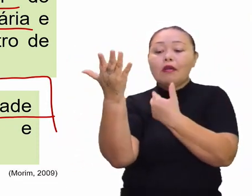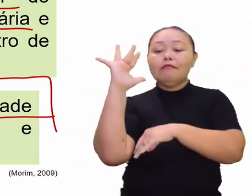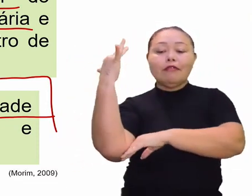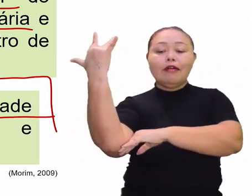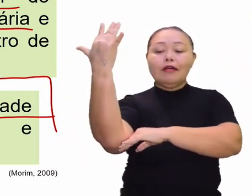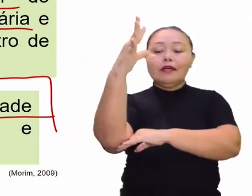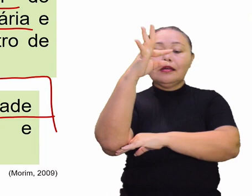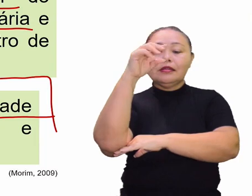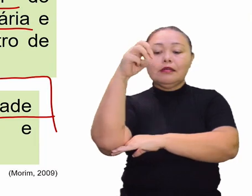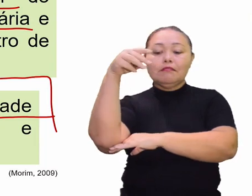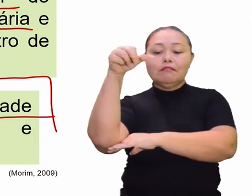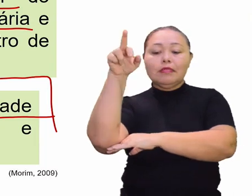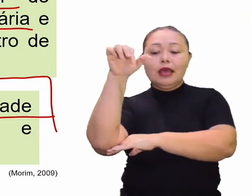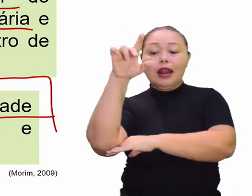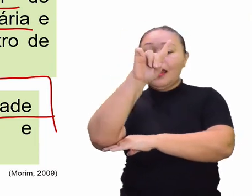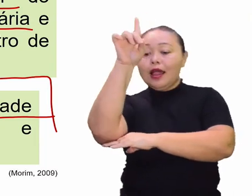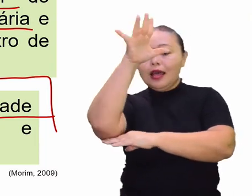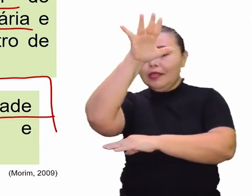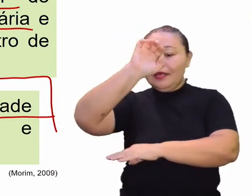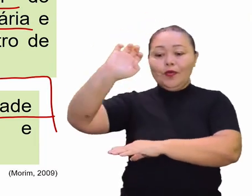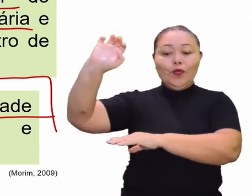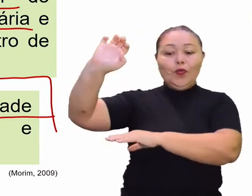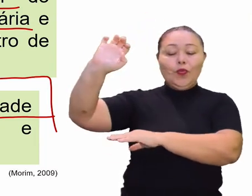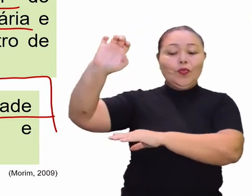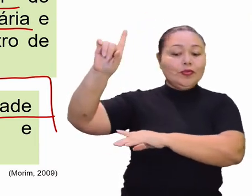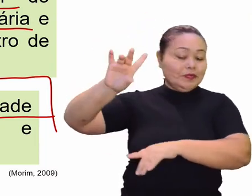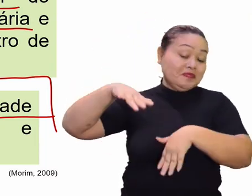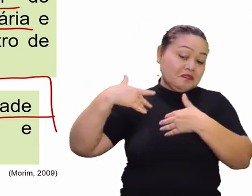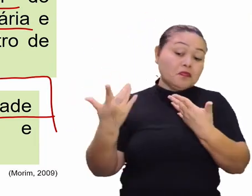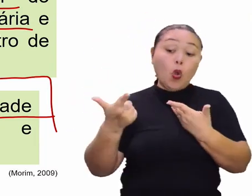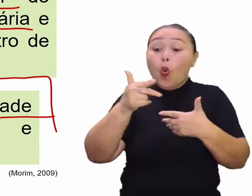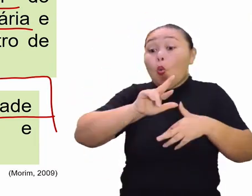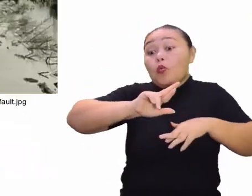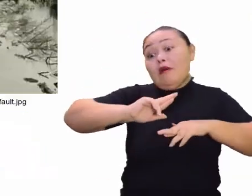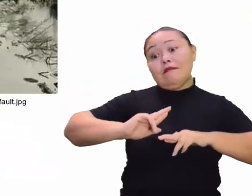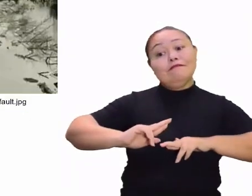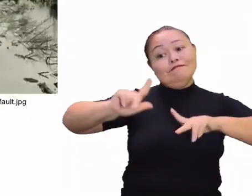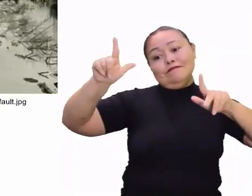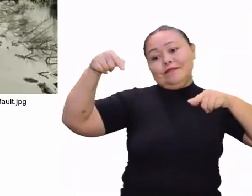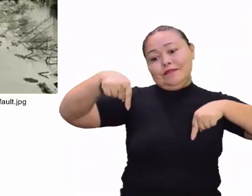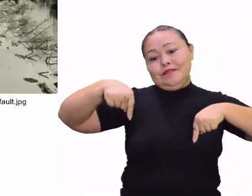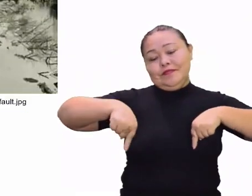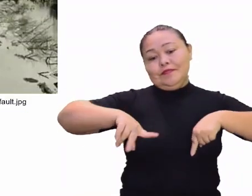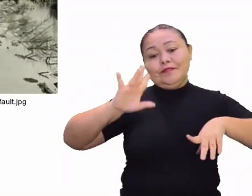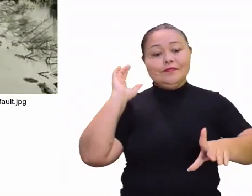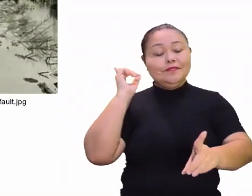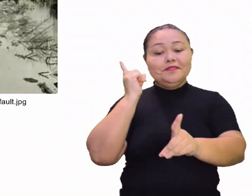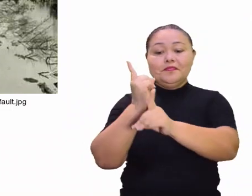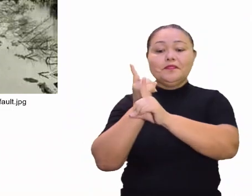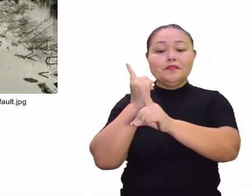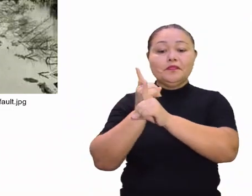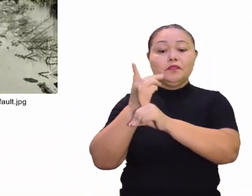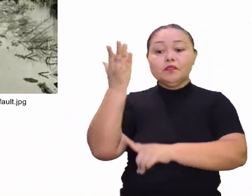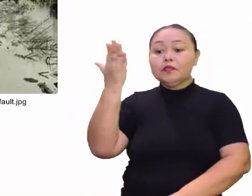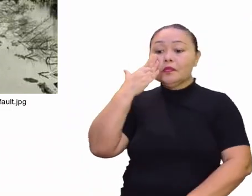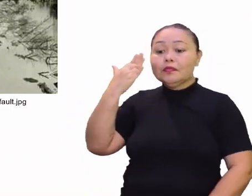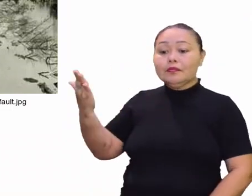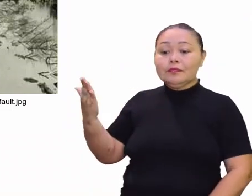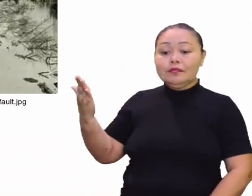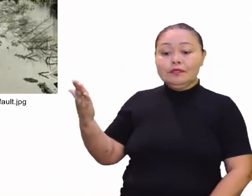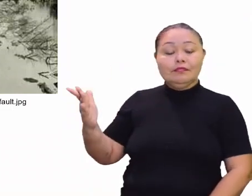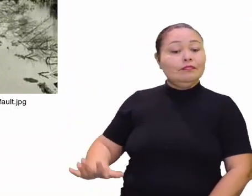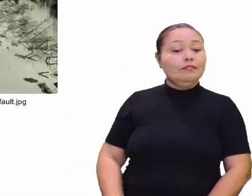deles, lá na Europa. Isso é isso? mesmo. Então, realmente uma outra realidade que eles encontraram. olha